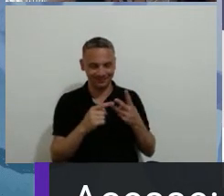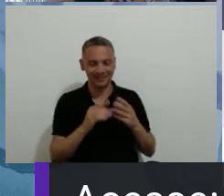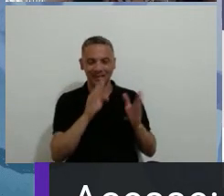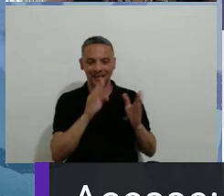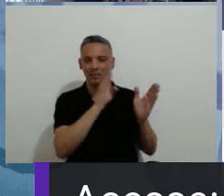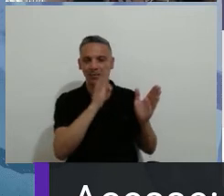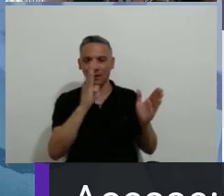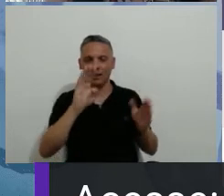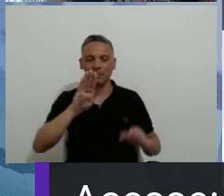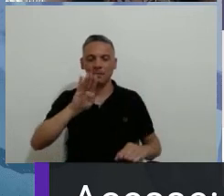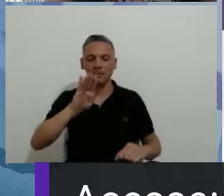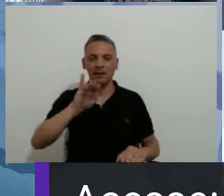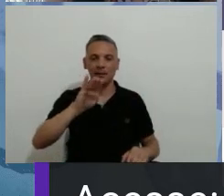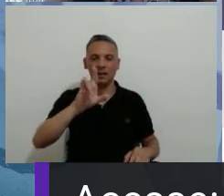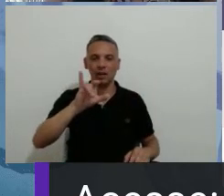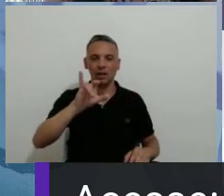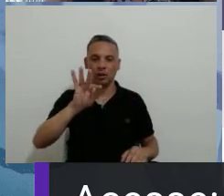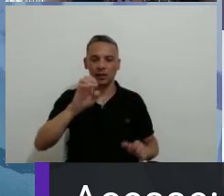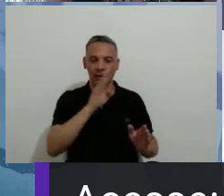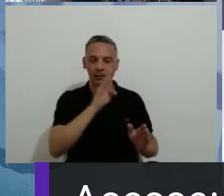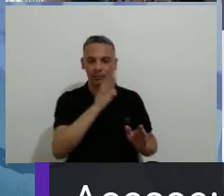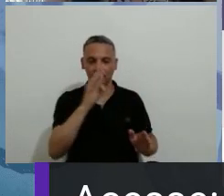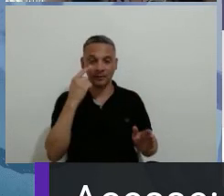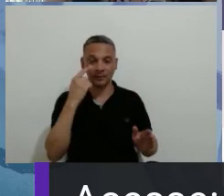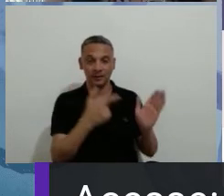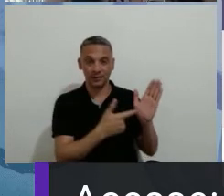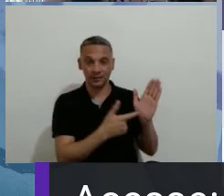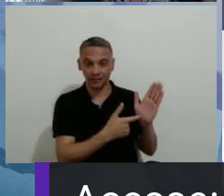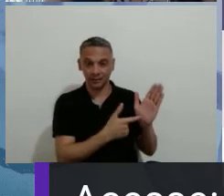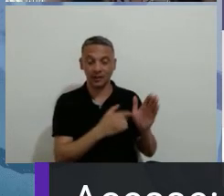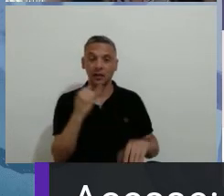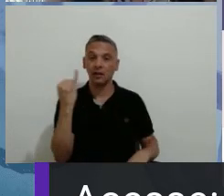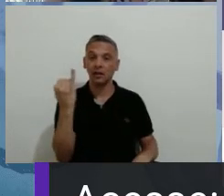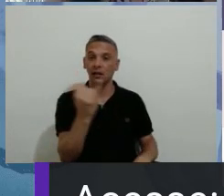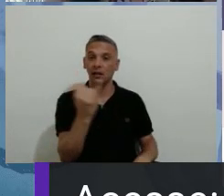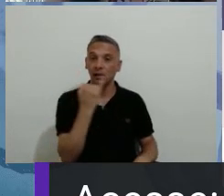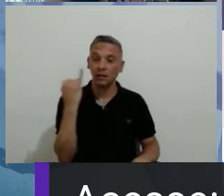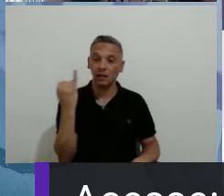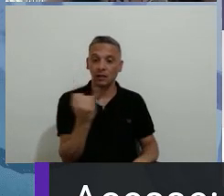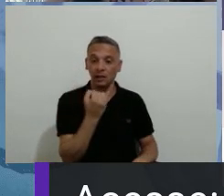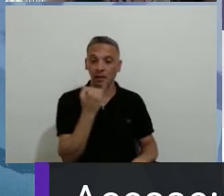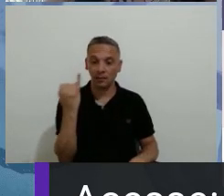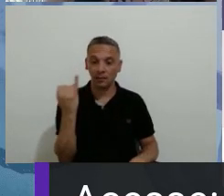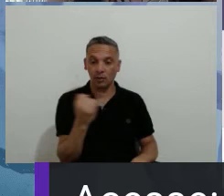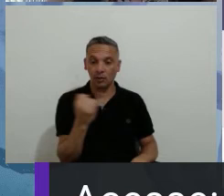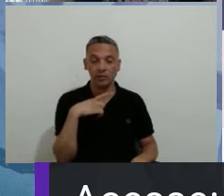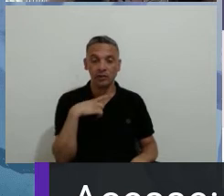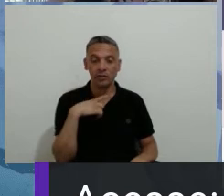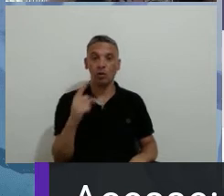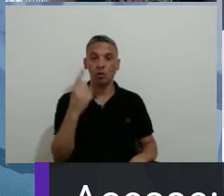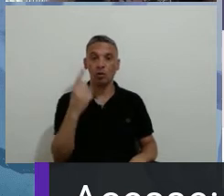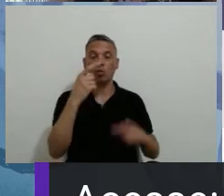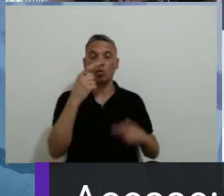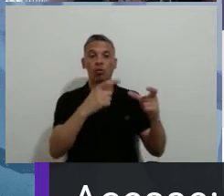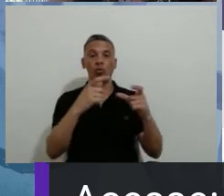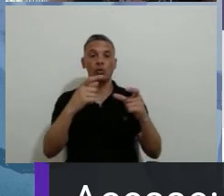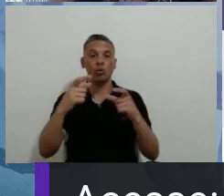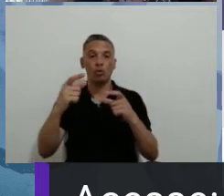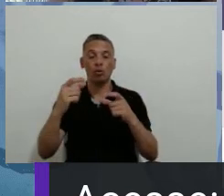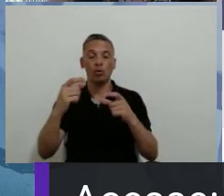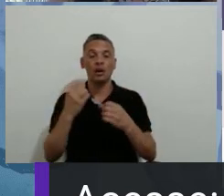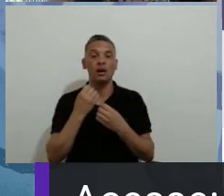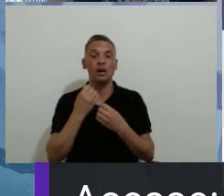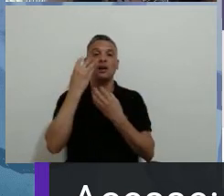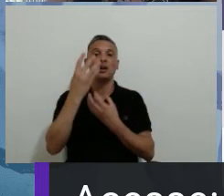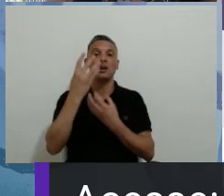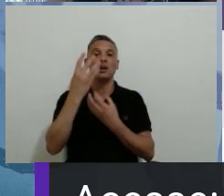gente colocou nas nossas apresentações, a gente viu que era importante fornecer em um único local informações, repositórios,